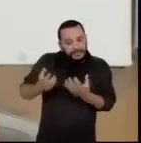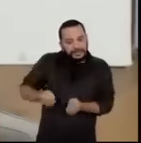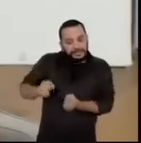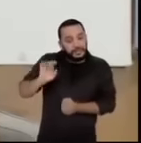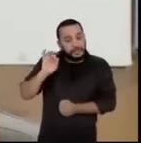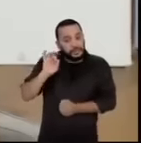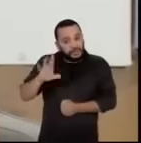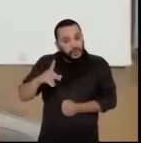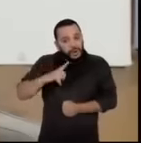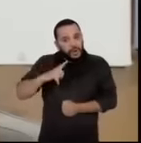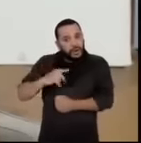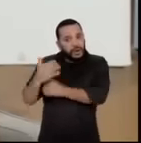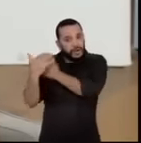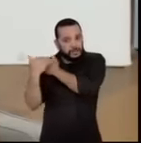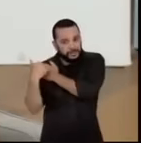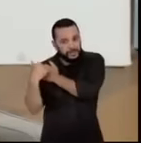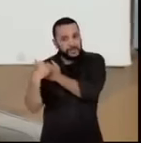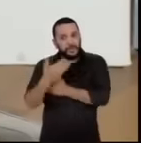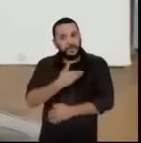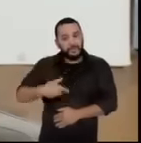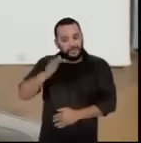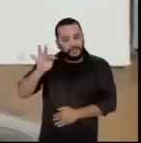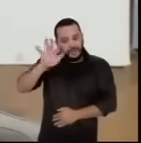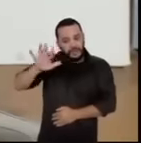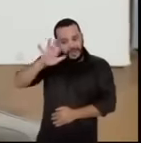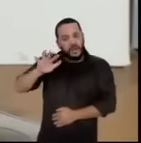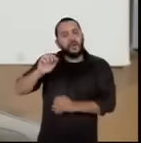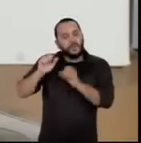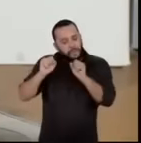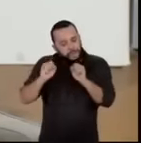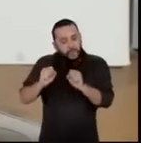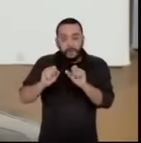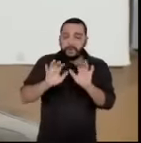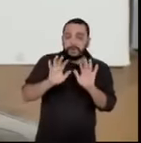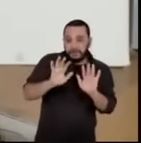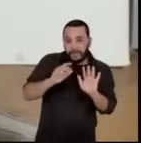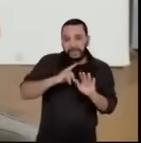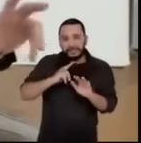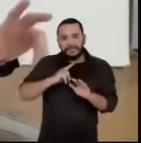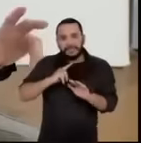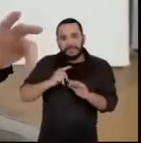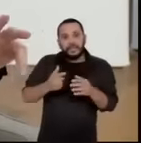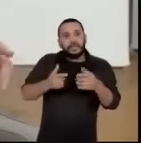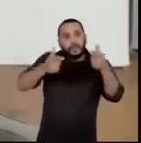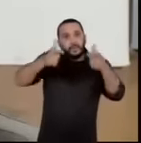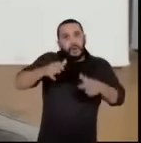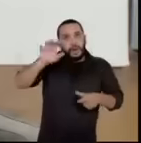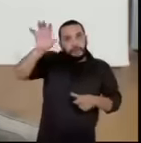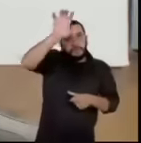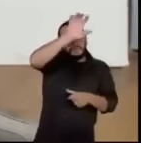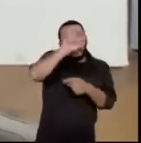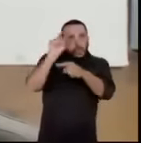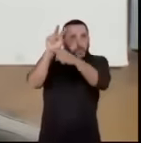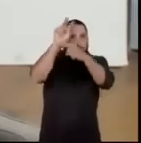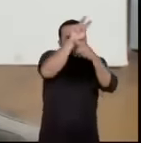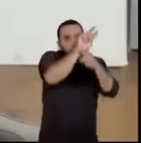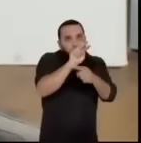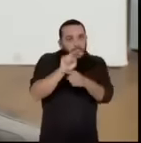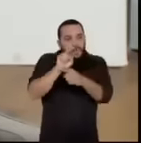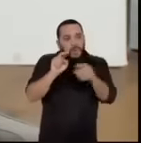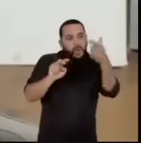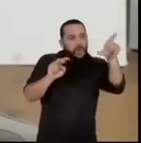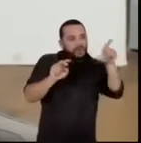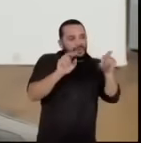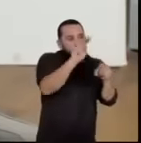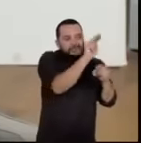de competência jurisdicional do governo federal, só poderia fazer isso em unidades de conservação e nas demais áreas não. Enfim,